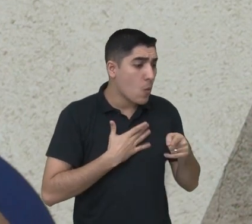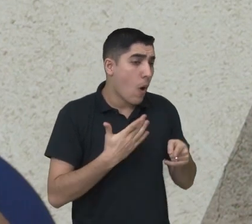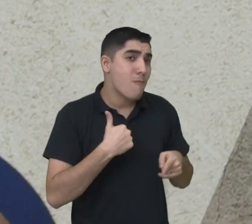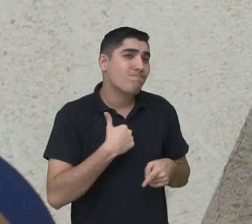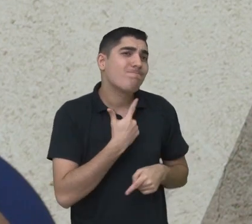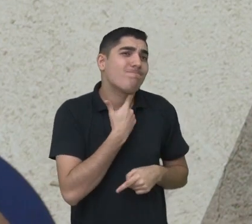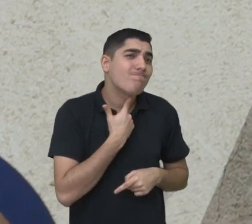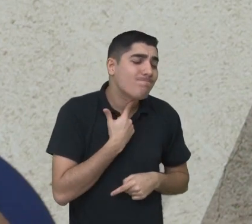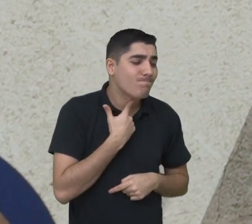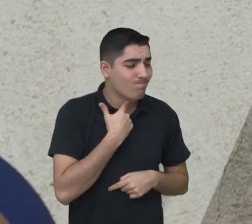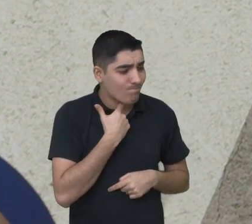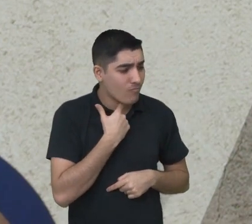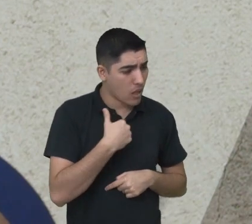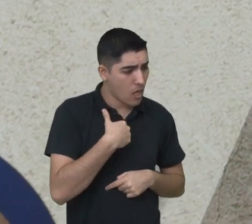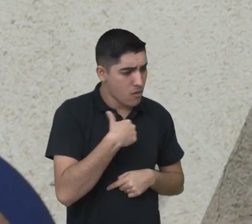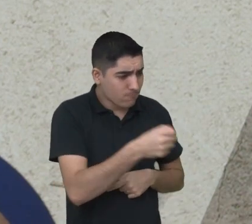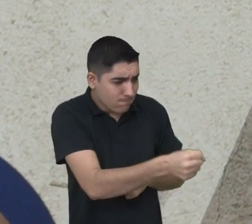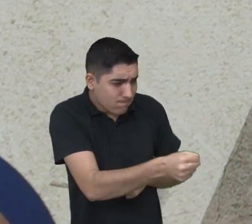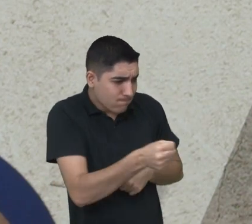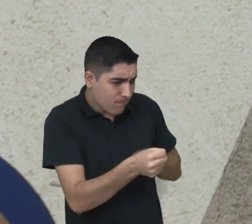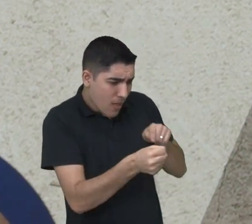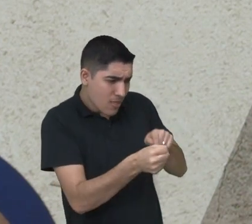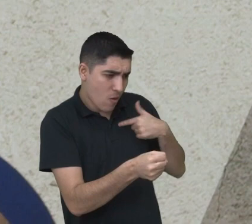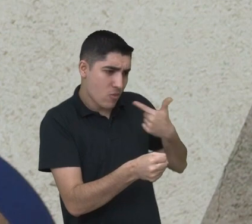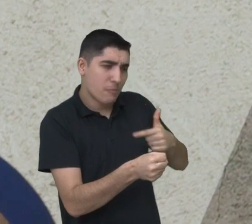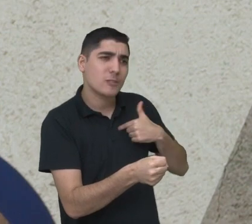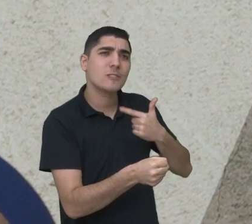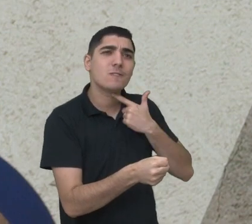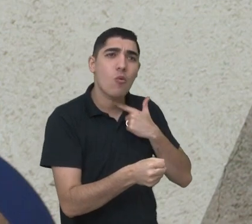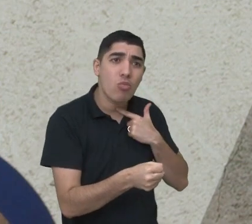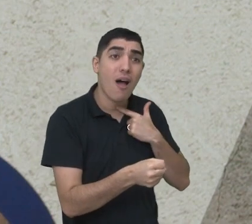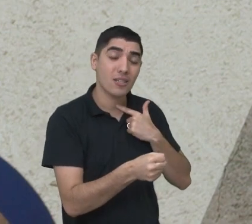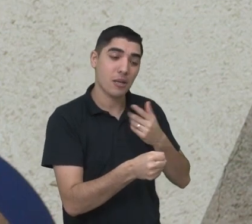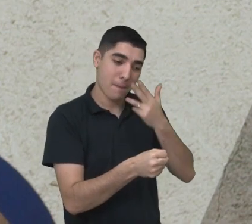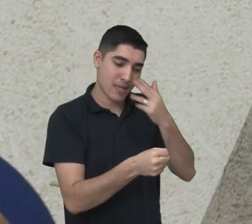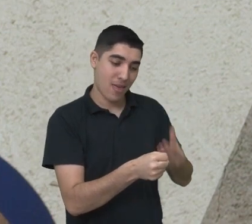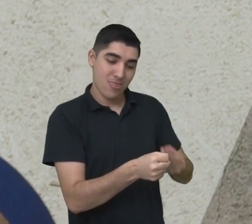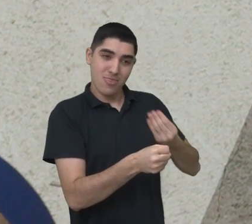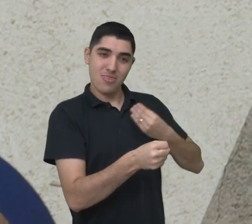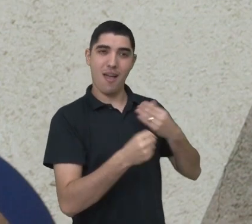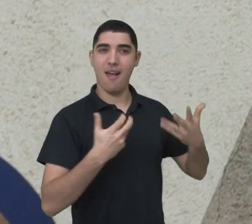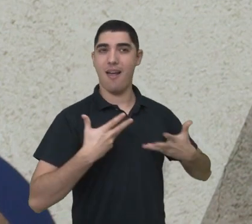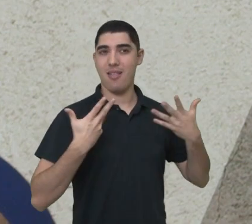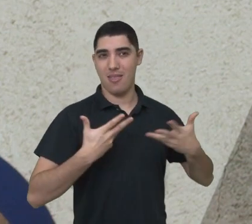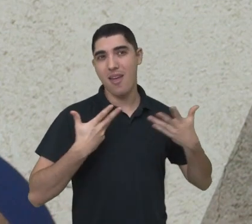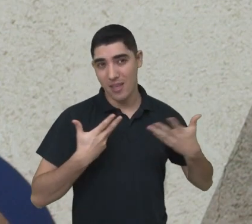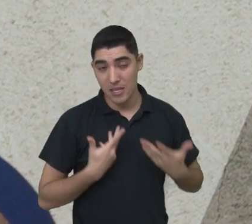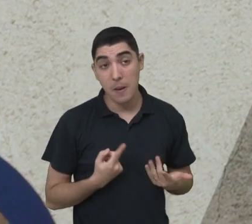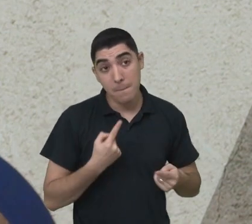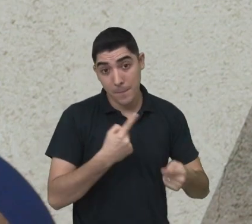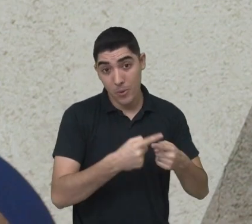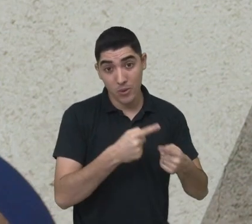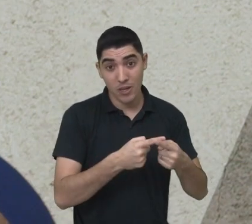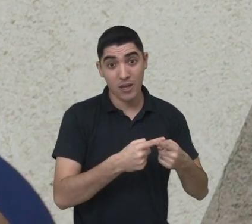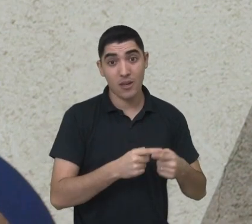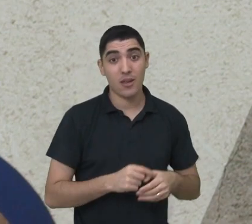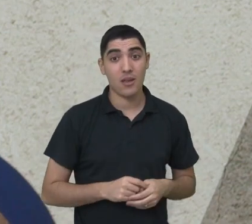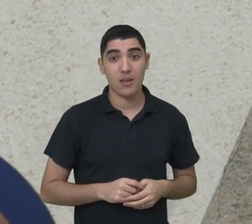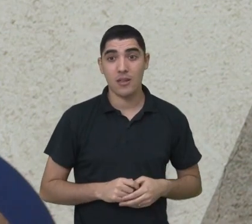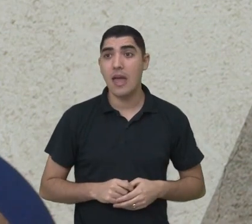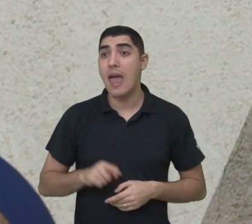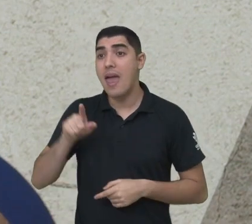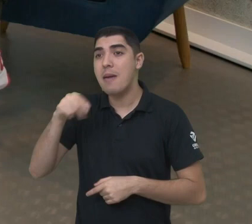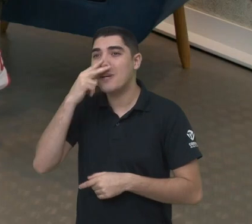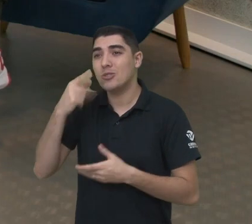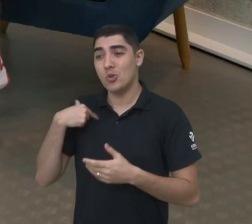trazer para ele uma, né, uma alegria de trabalhar, né? Porque, né, o trabalho tá, né, está